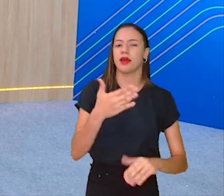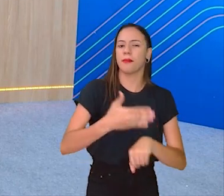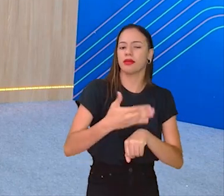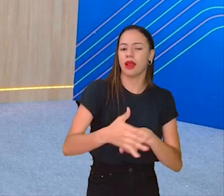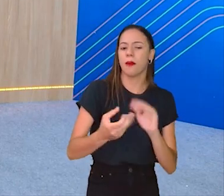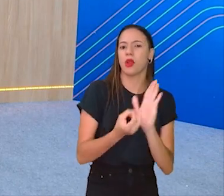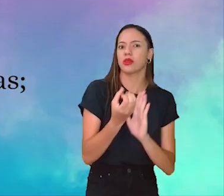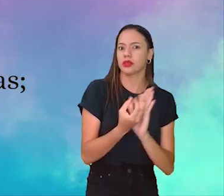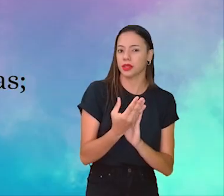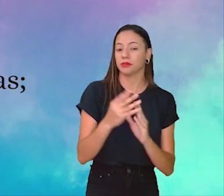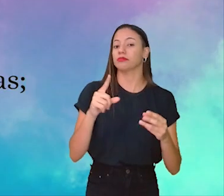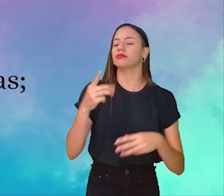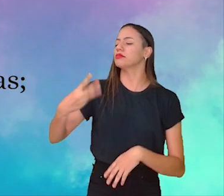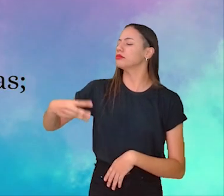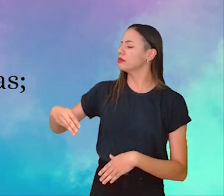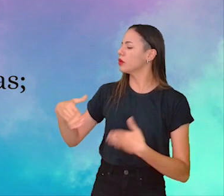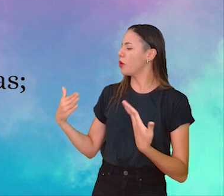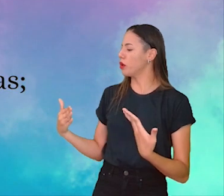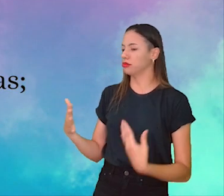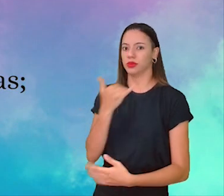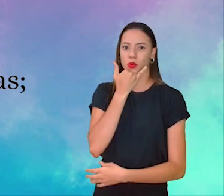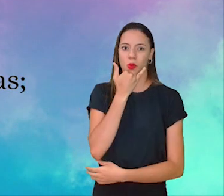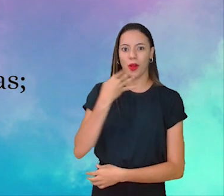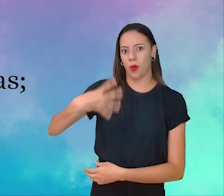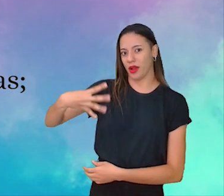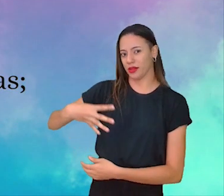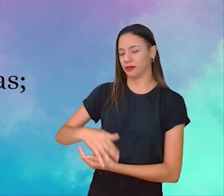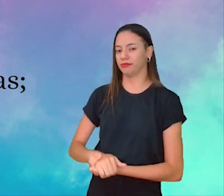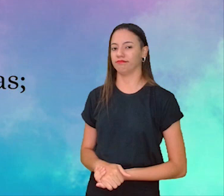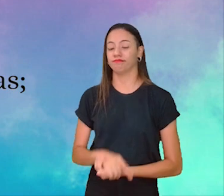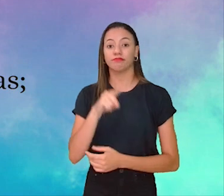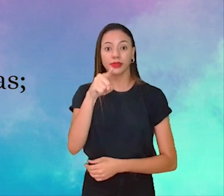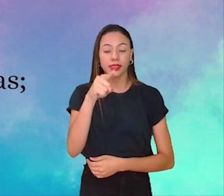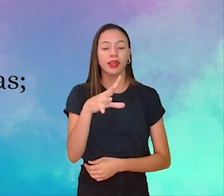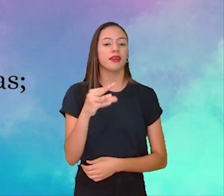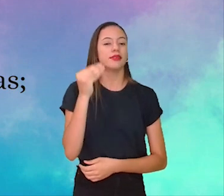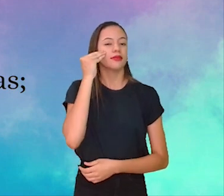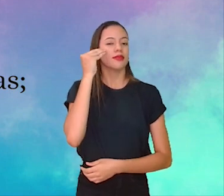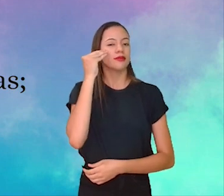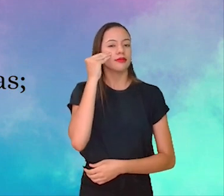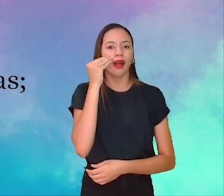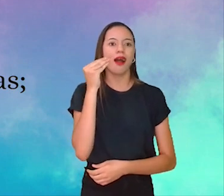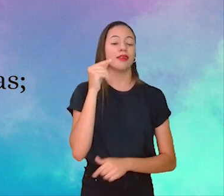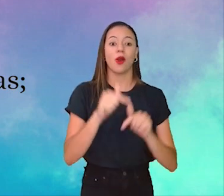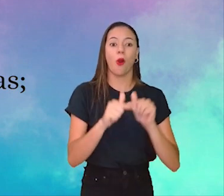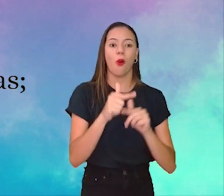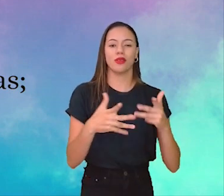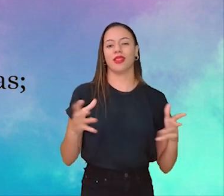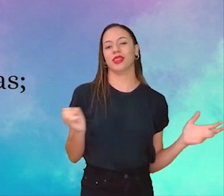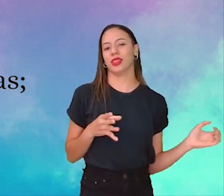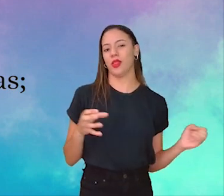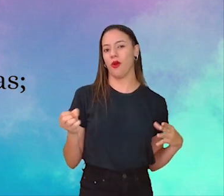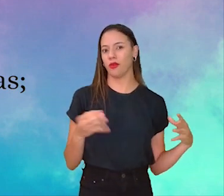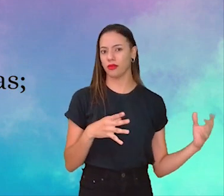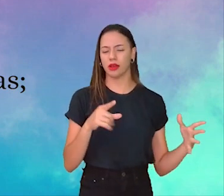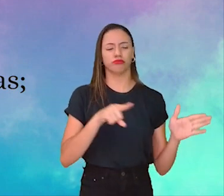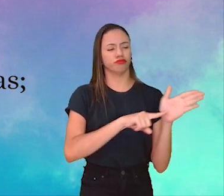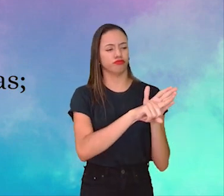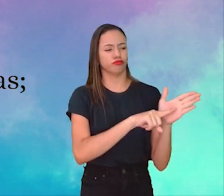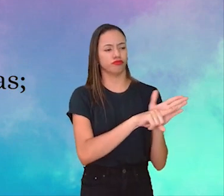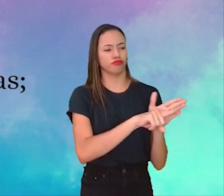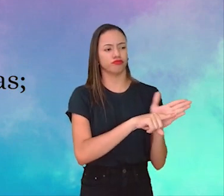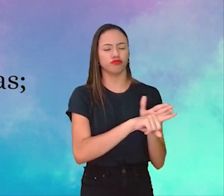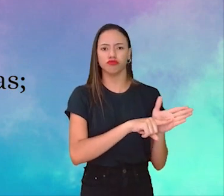rotina. A quarta, perdão. Experimente coisas novas. Então, a gente experimentar coisas novas, a gente pesquisar,